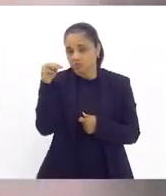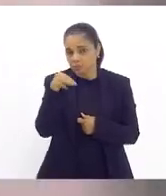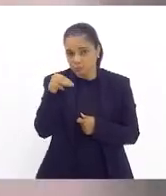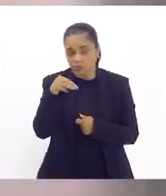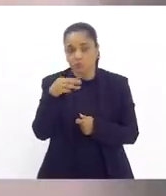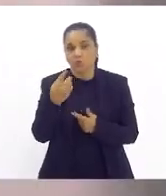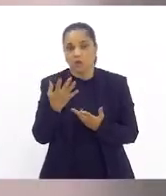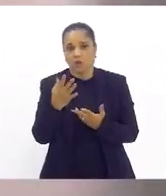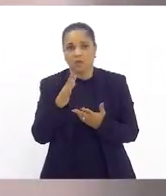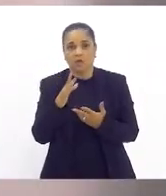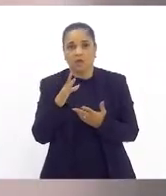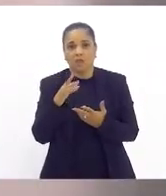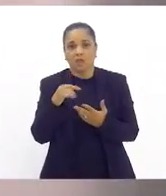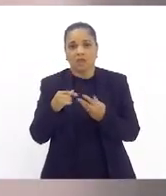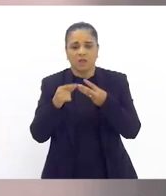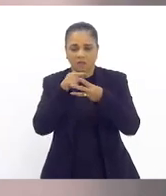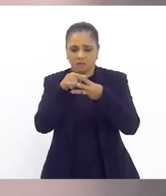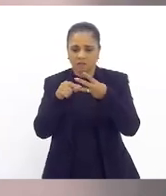endereçar